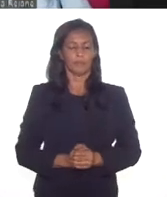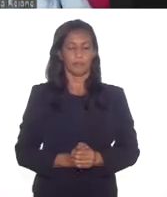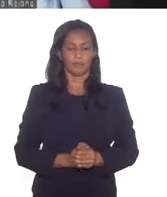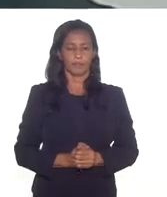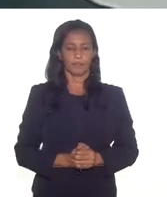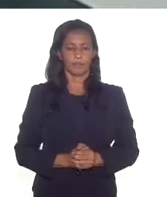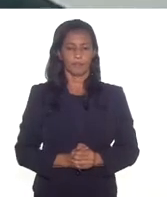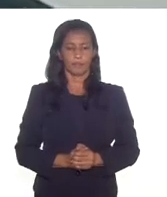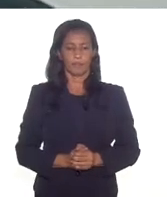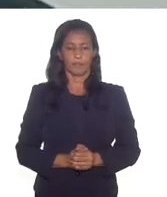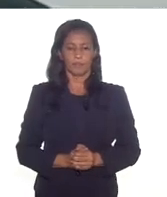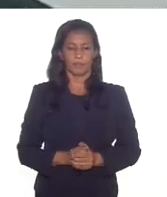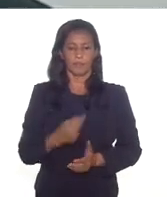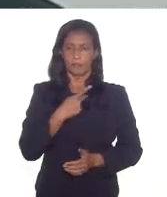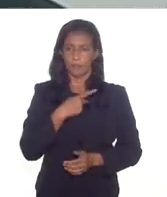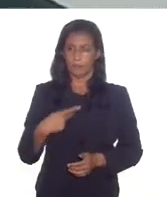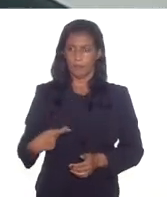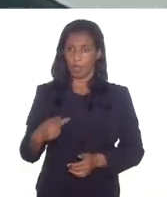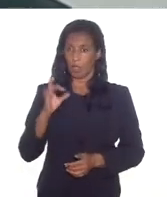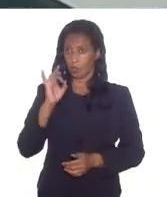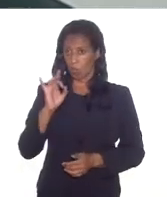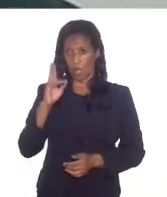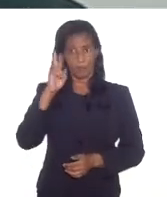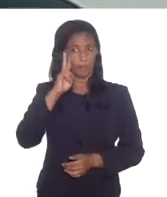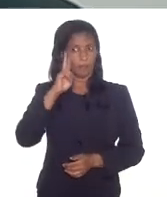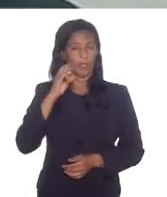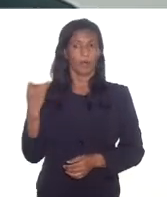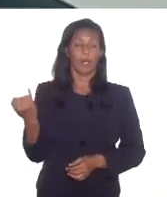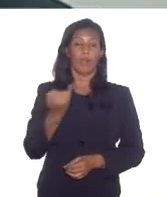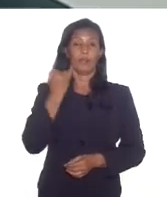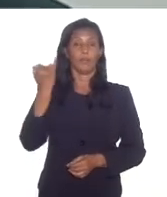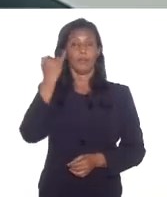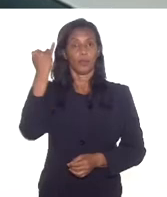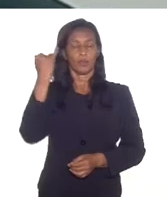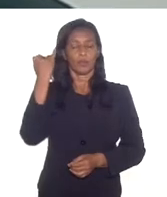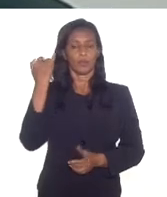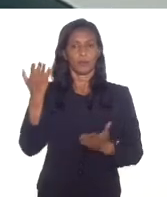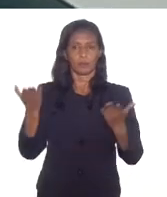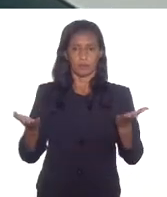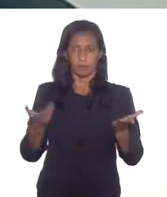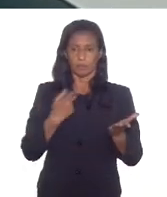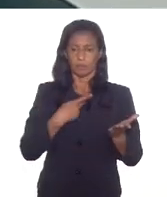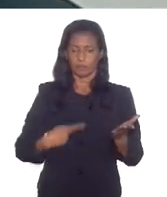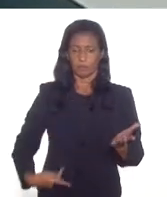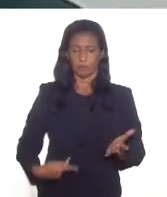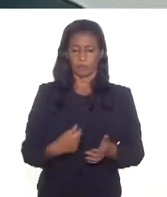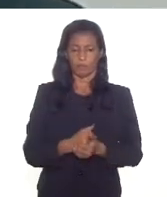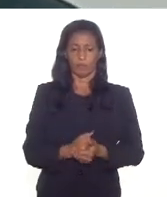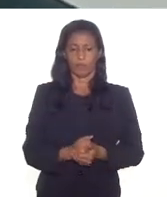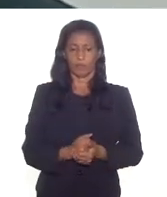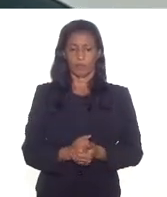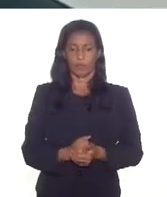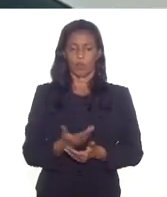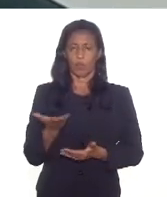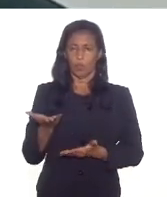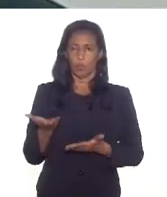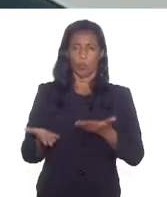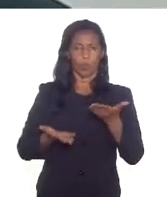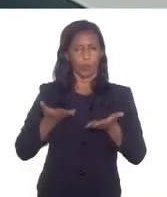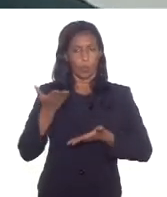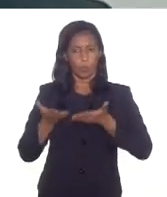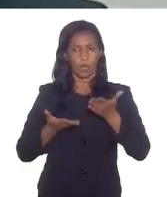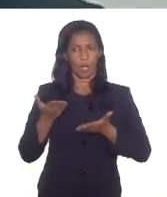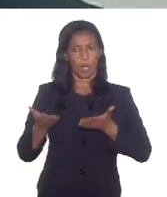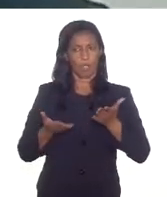presidente, só ressaltando a importância de que teve Vossa Excelência no tratamento dessa